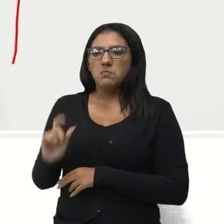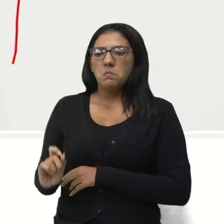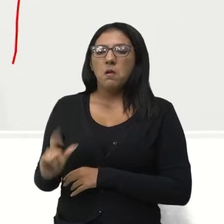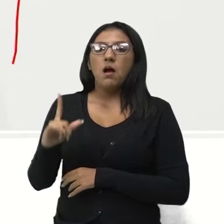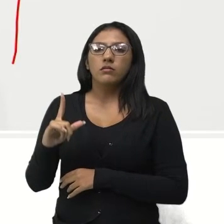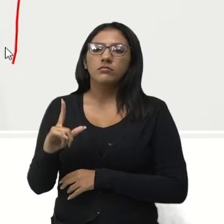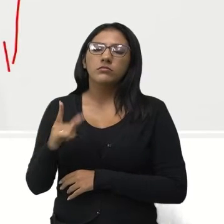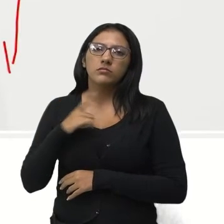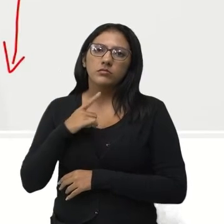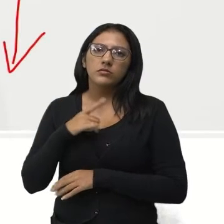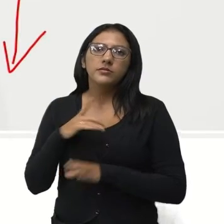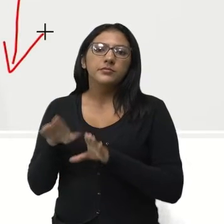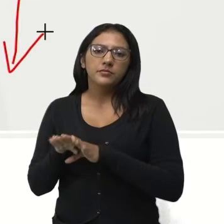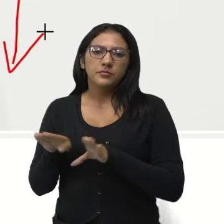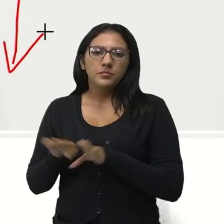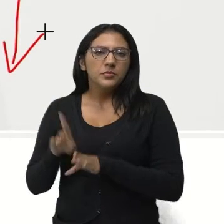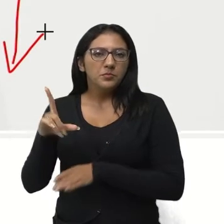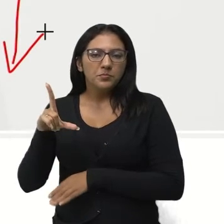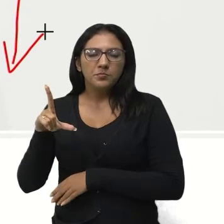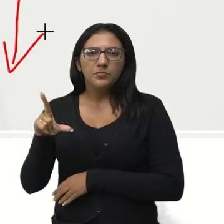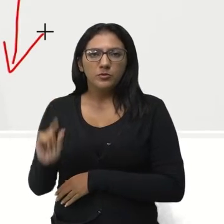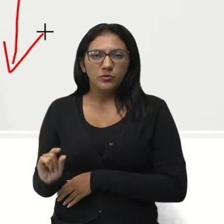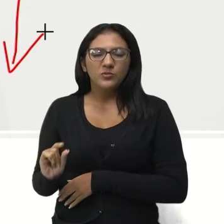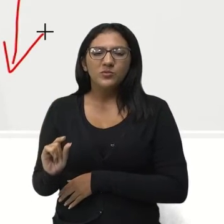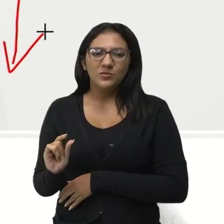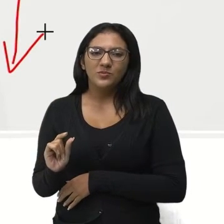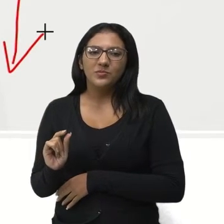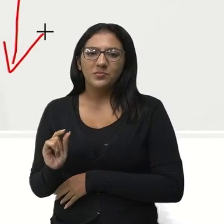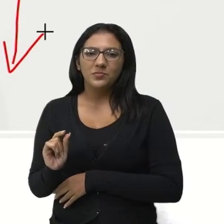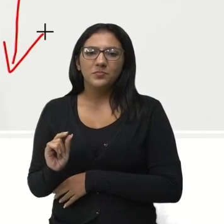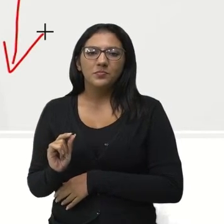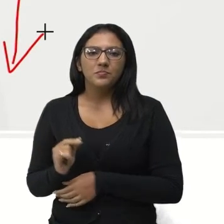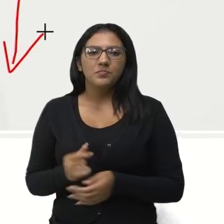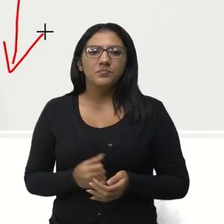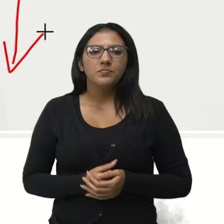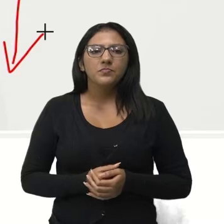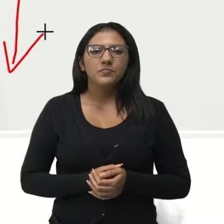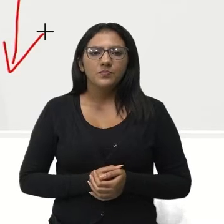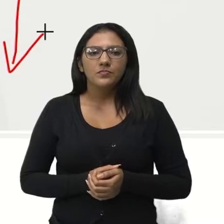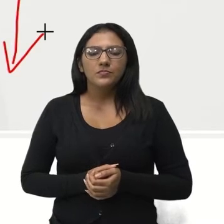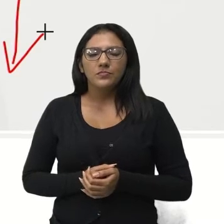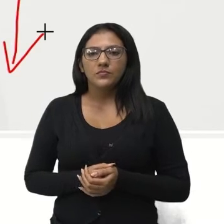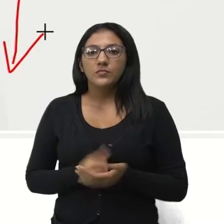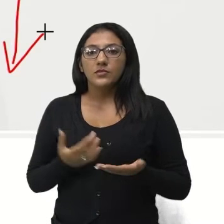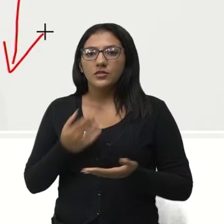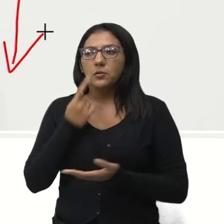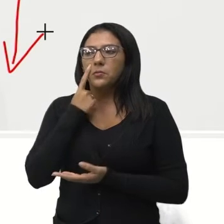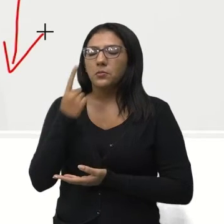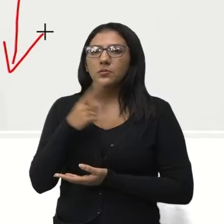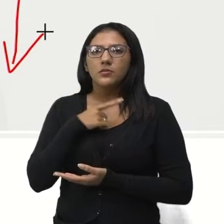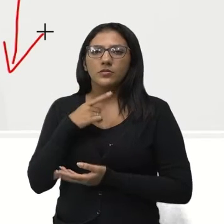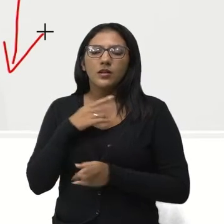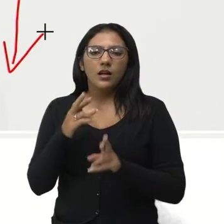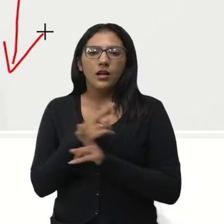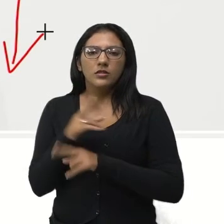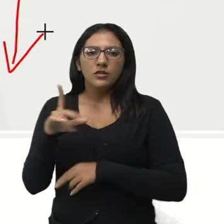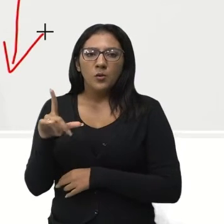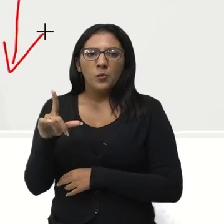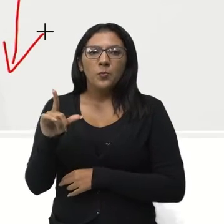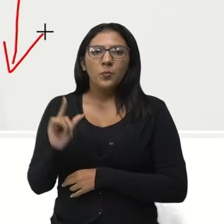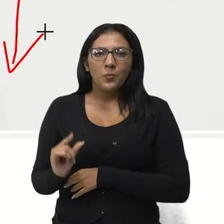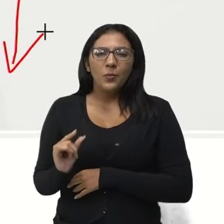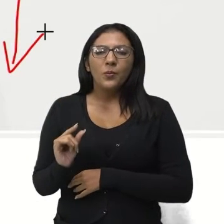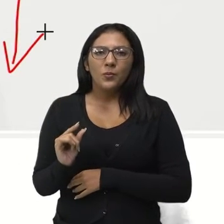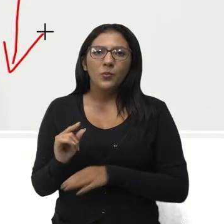preço da quantidade de carne também vai diminuir. Então, se nós diminuirmos a quantidade de carne, é claro que eu vou